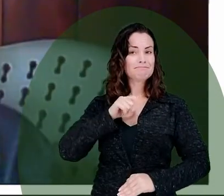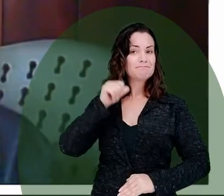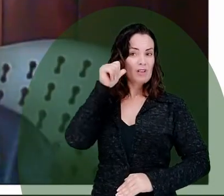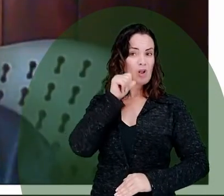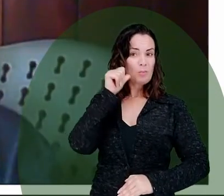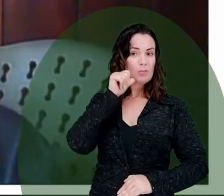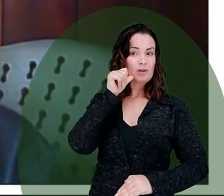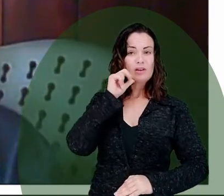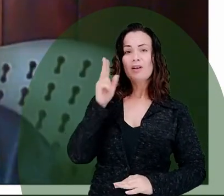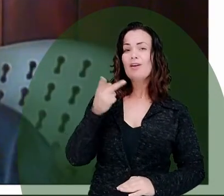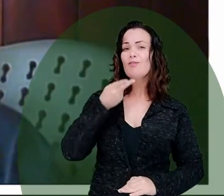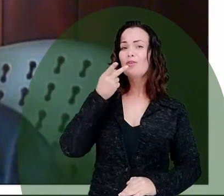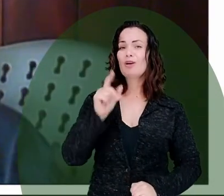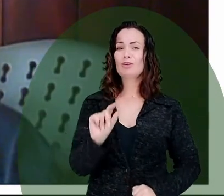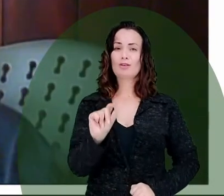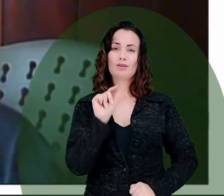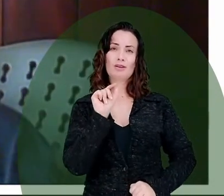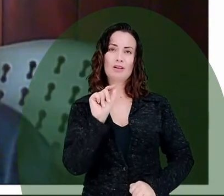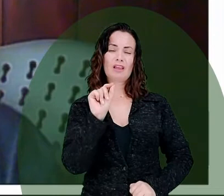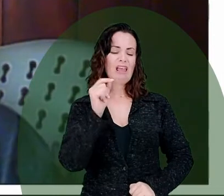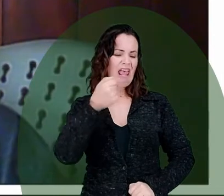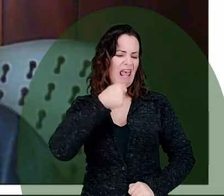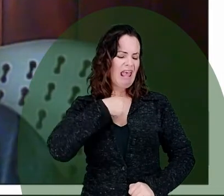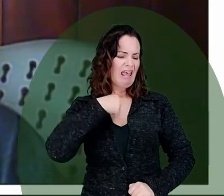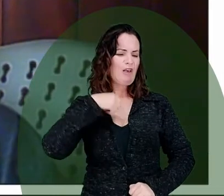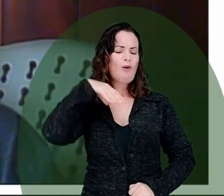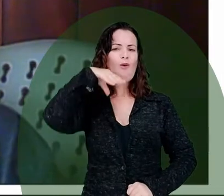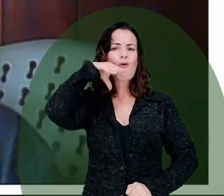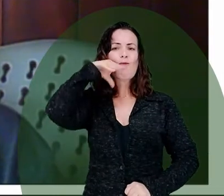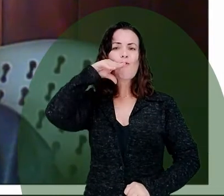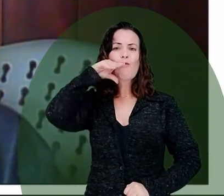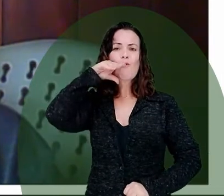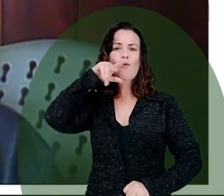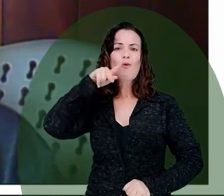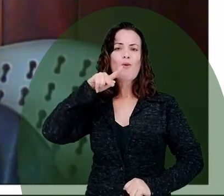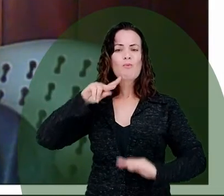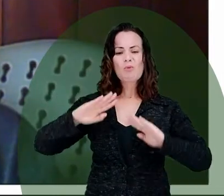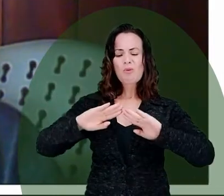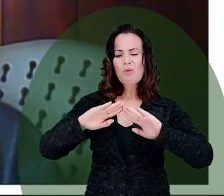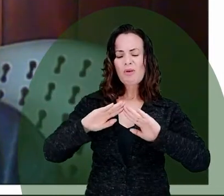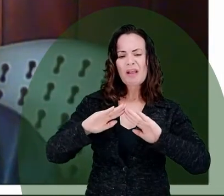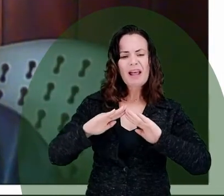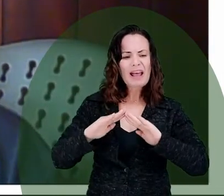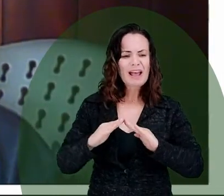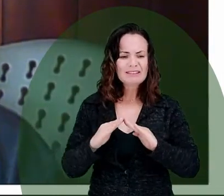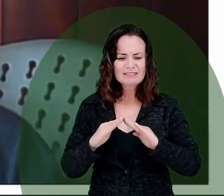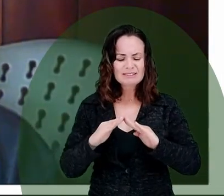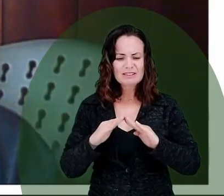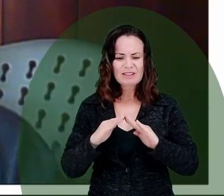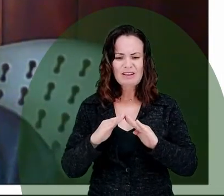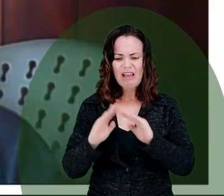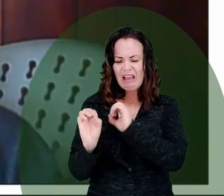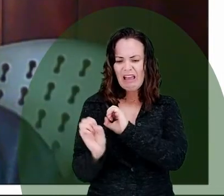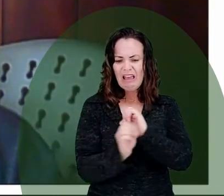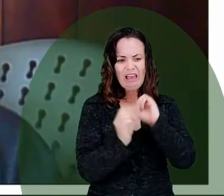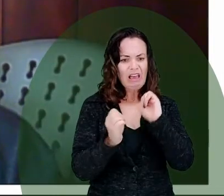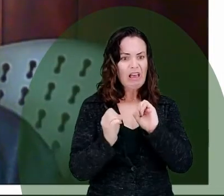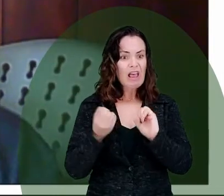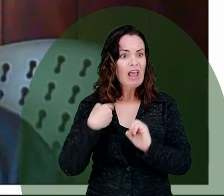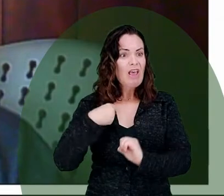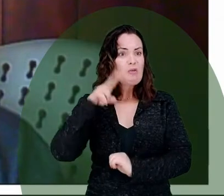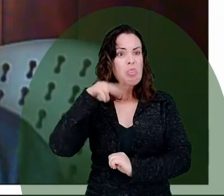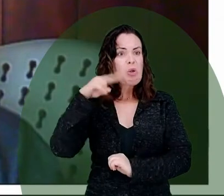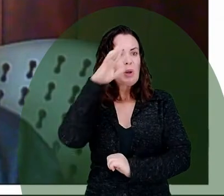dizia assim: eu sou empregada doméstica. Eu nunca pensei que eu pudesse entrar numa